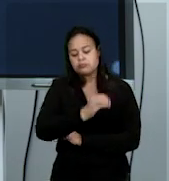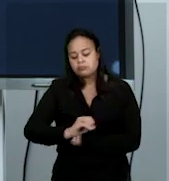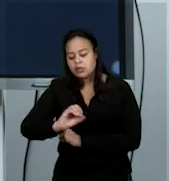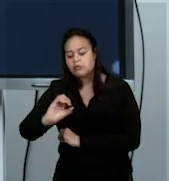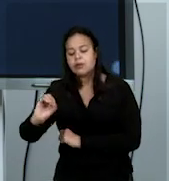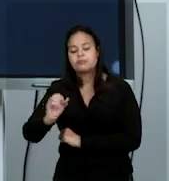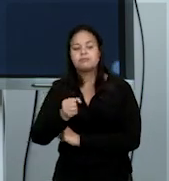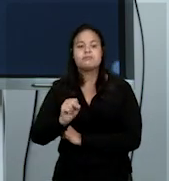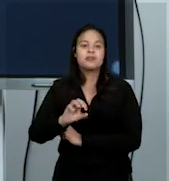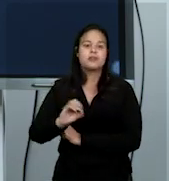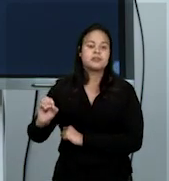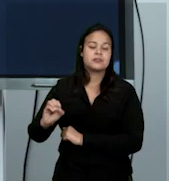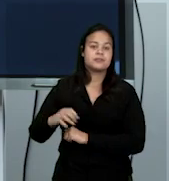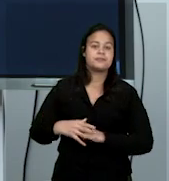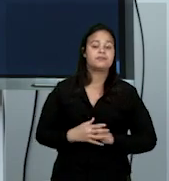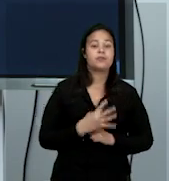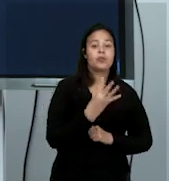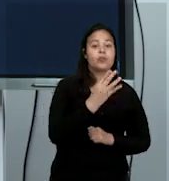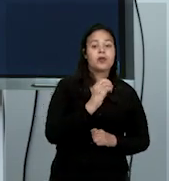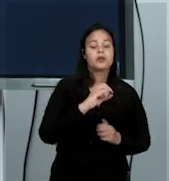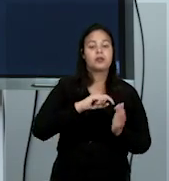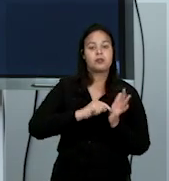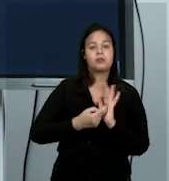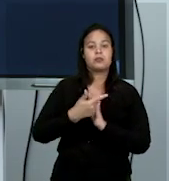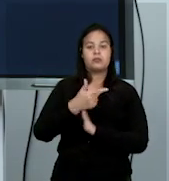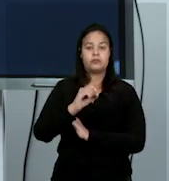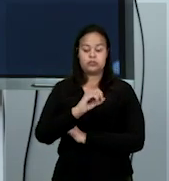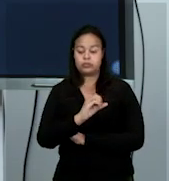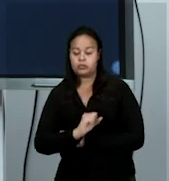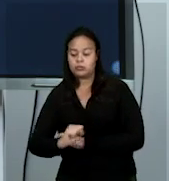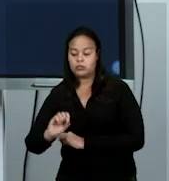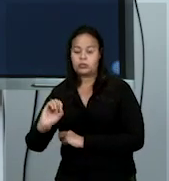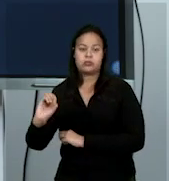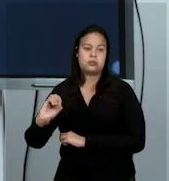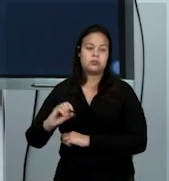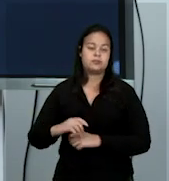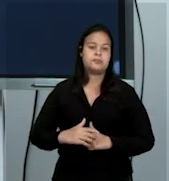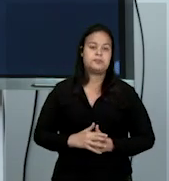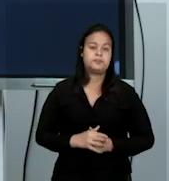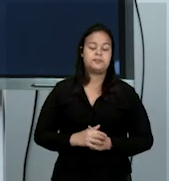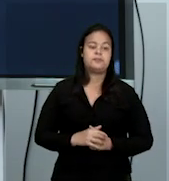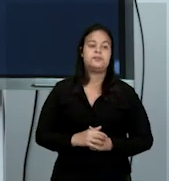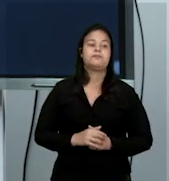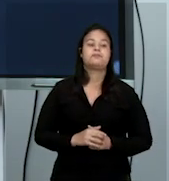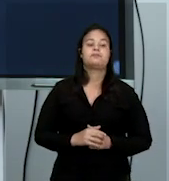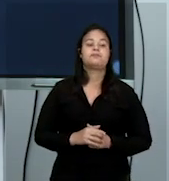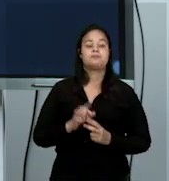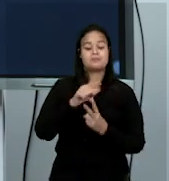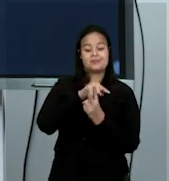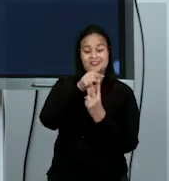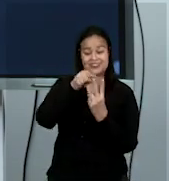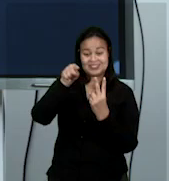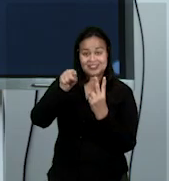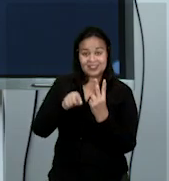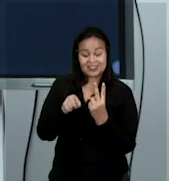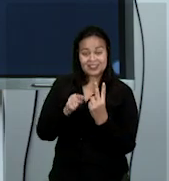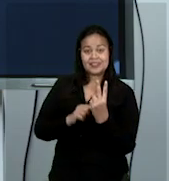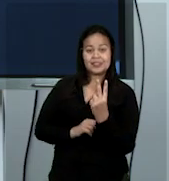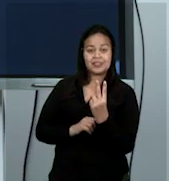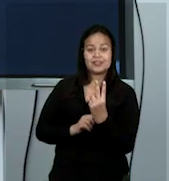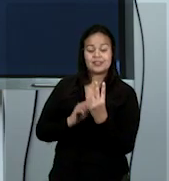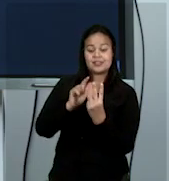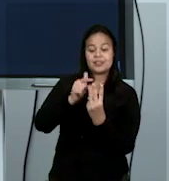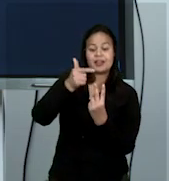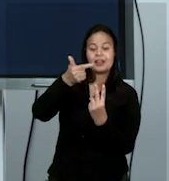Então, 800. 40 vezes 20, 800. Tá bem? Dentro da raiz, o contrário de elevar